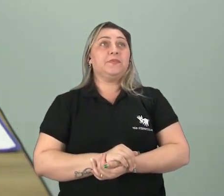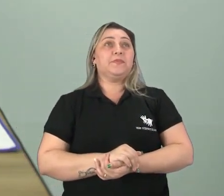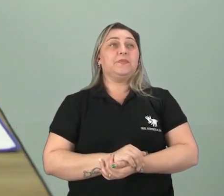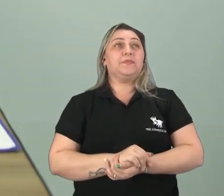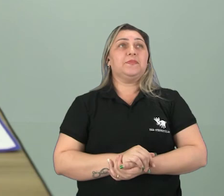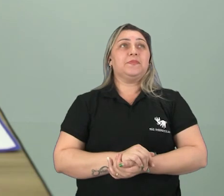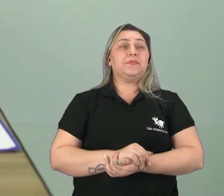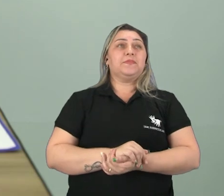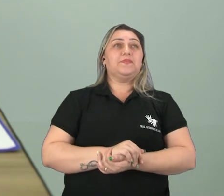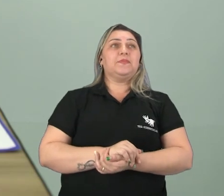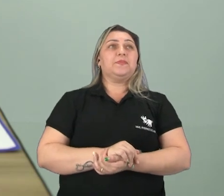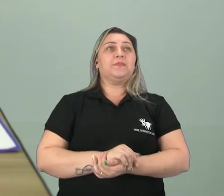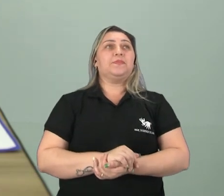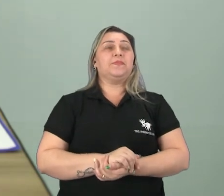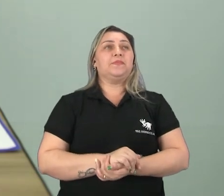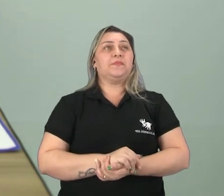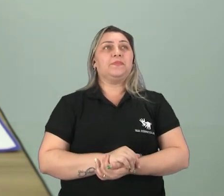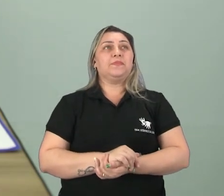com a minha mão